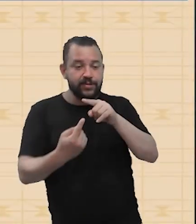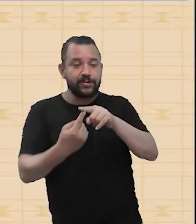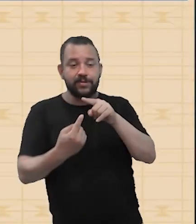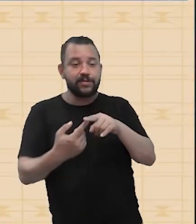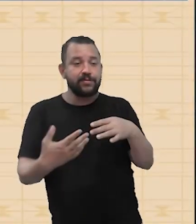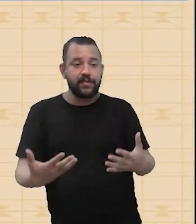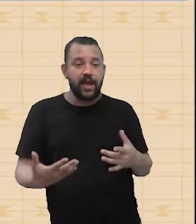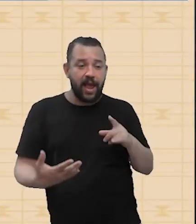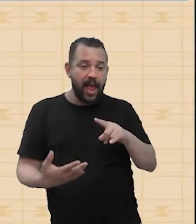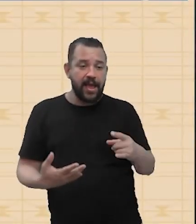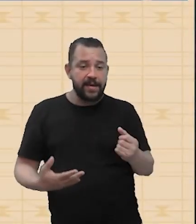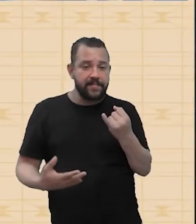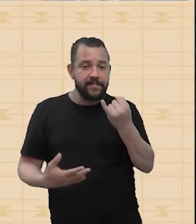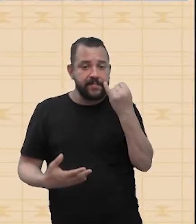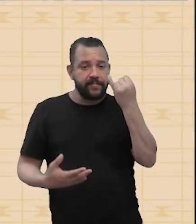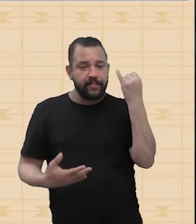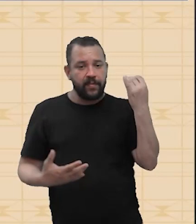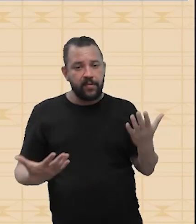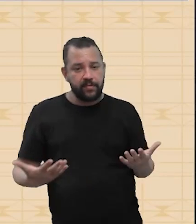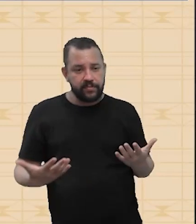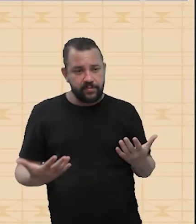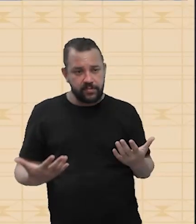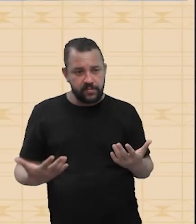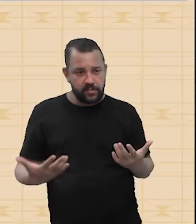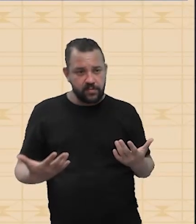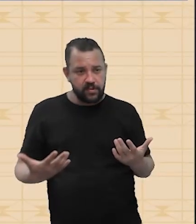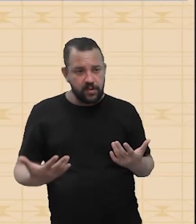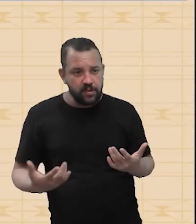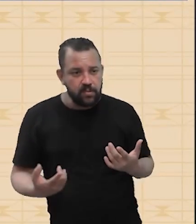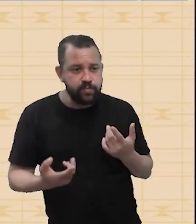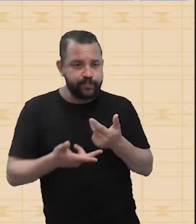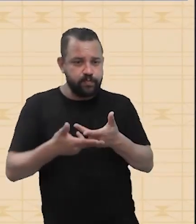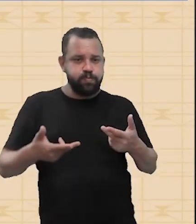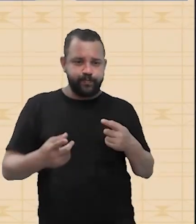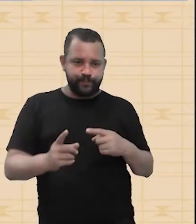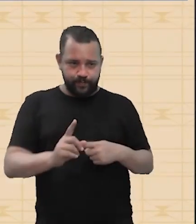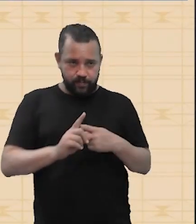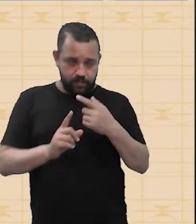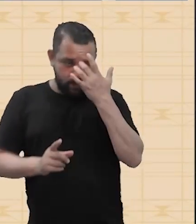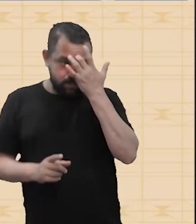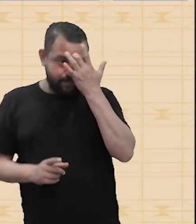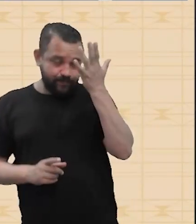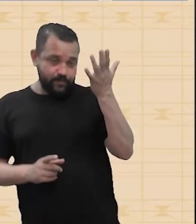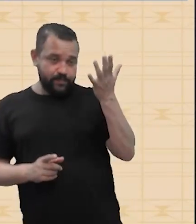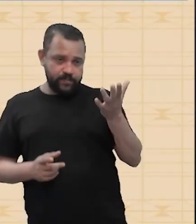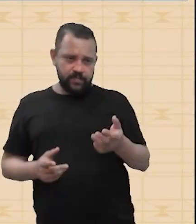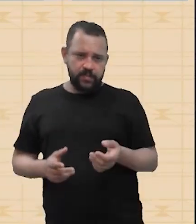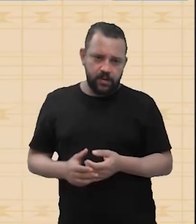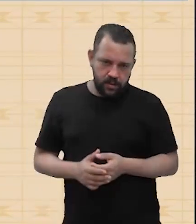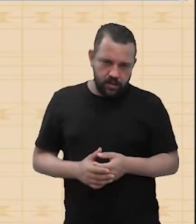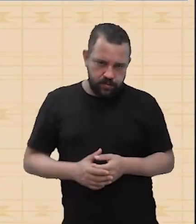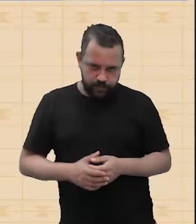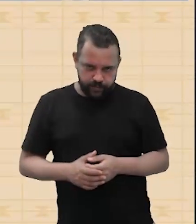você saber quais são os meios da matéria que é mais fácil essa propagação e quais são os meios da matéria que se torna mais